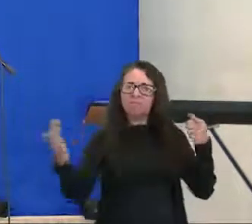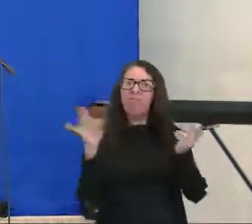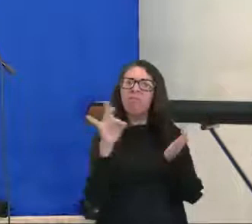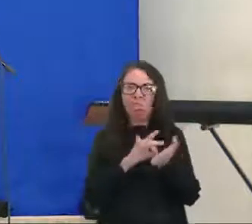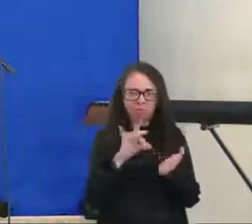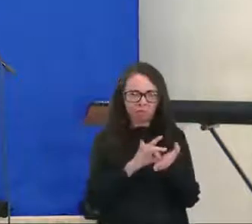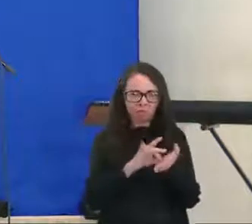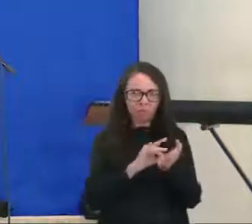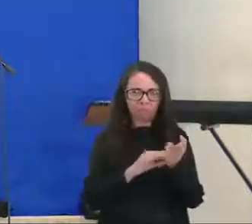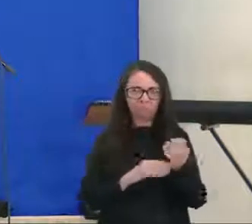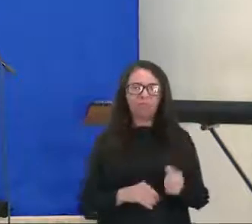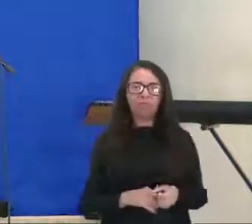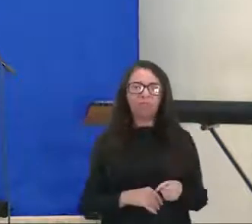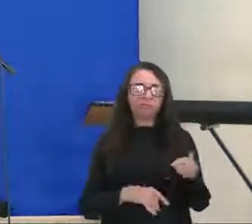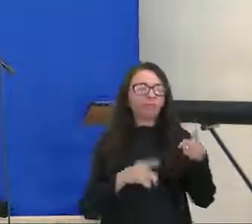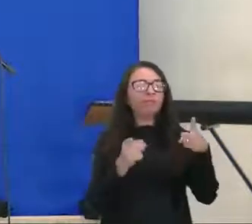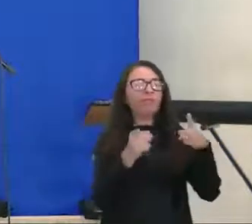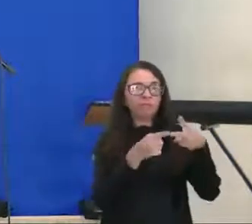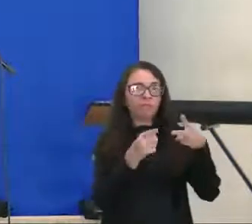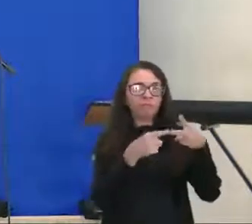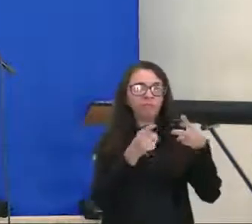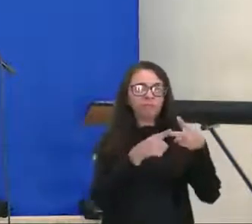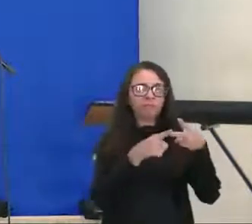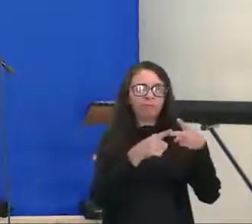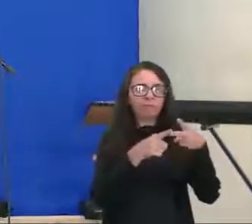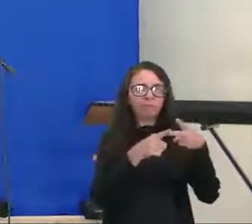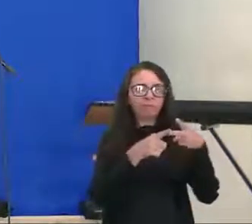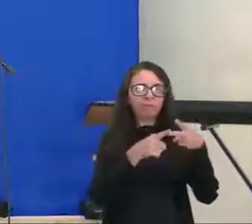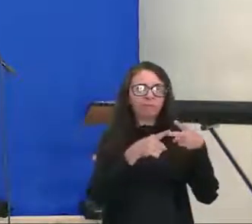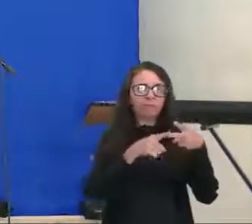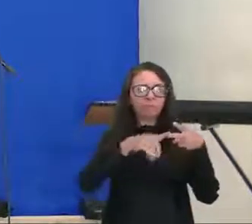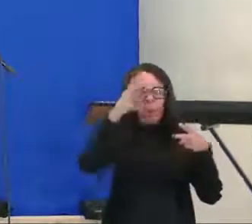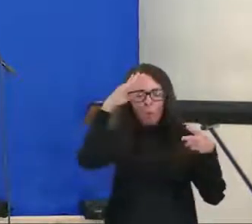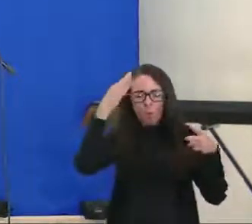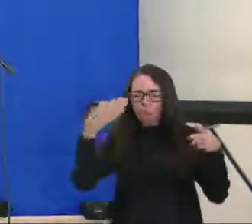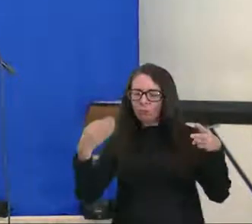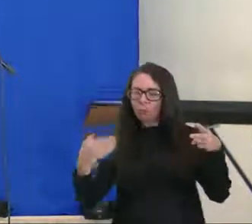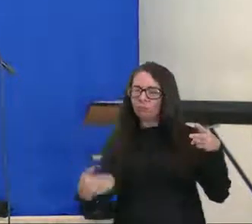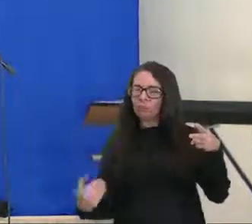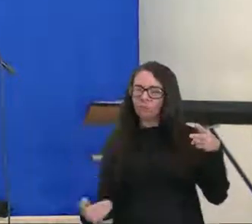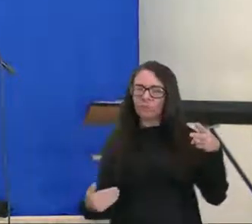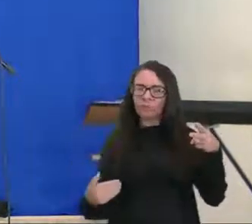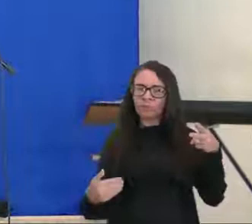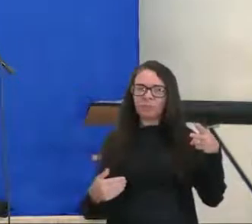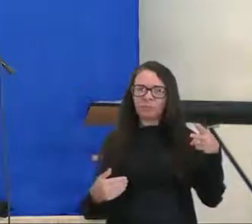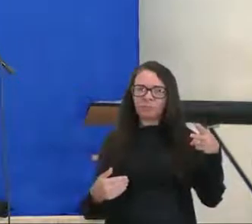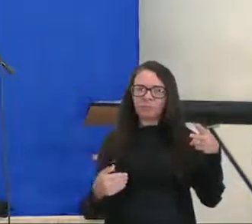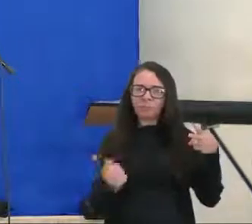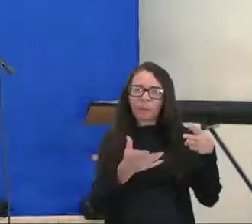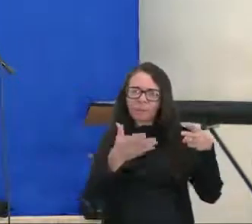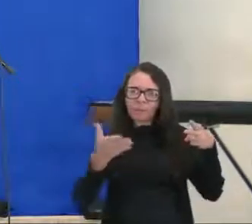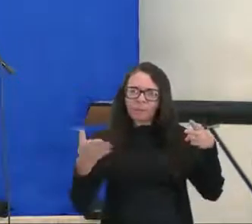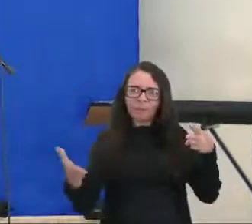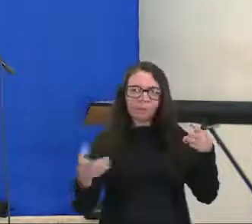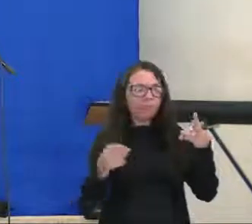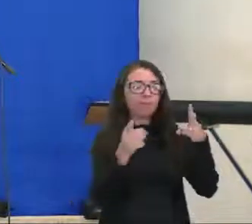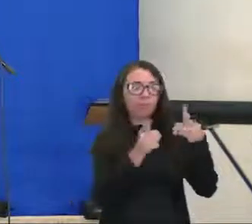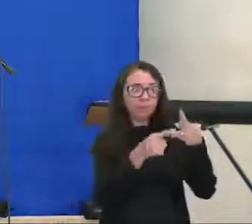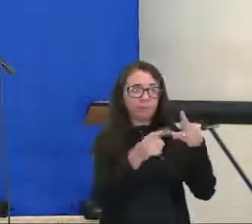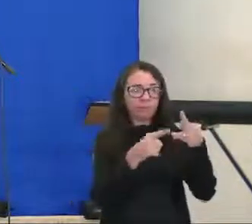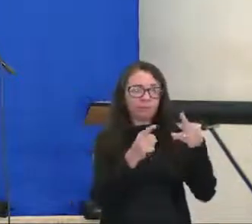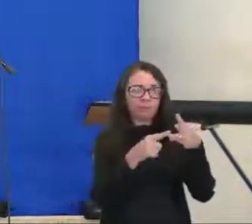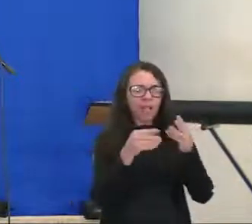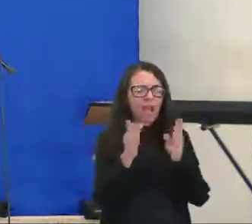sinceramente, honrar uns aos outros, Romanos 12:10, ser perseverante na oração, Romanos